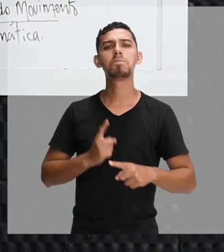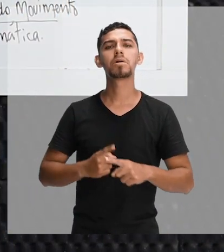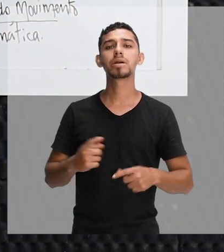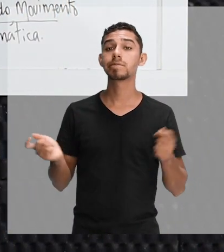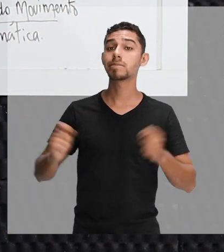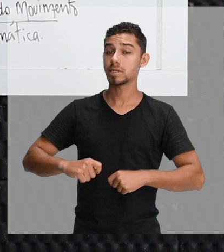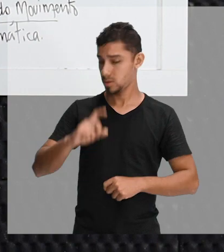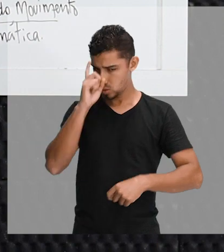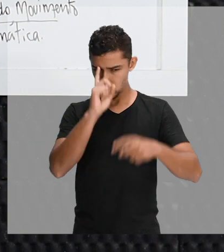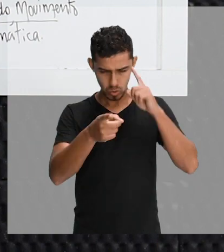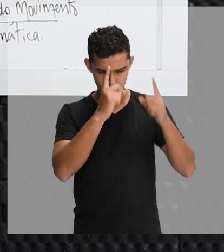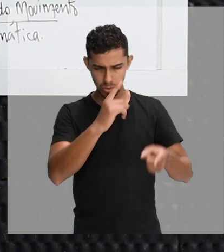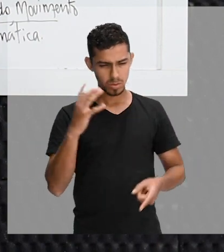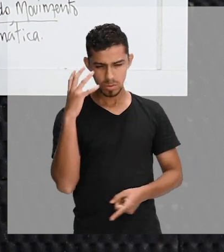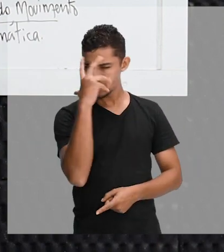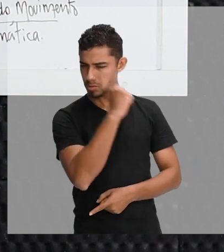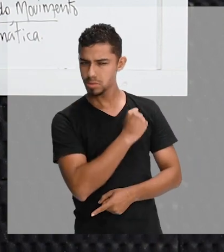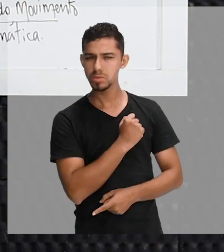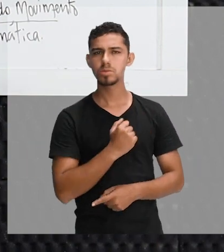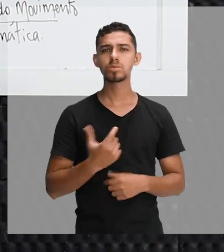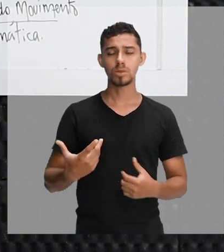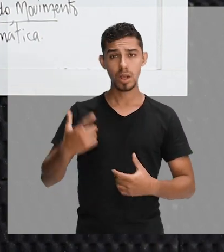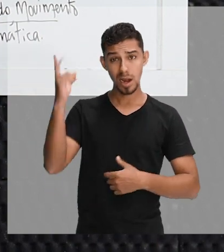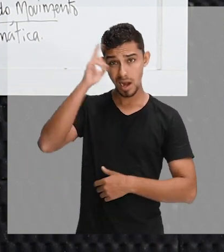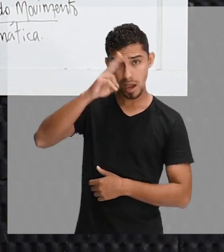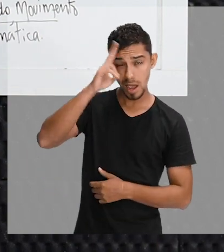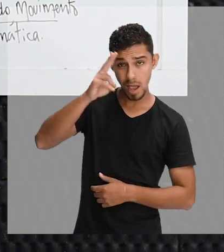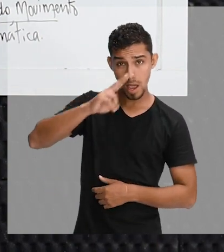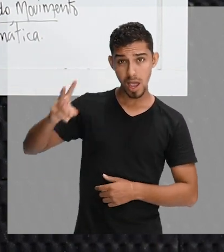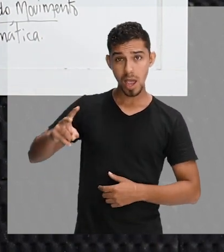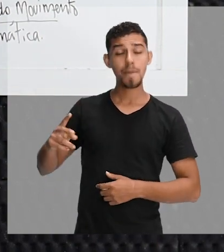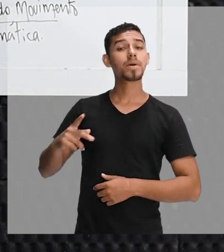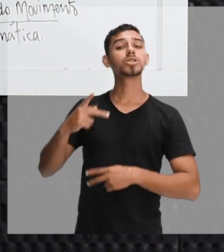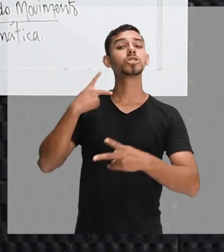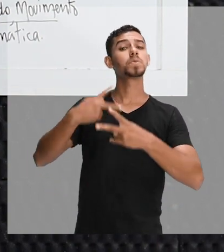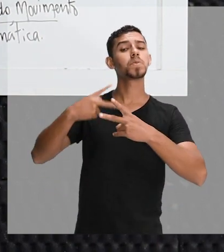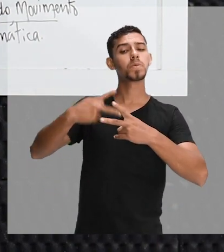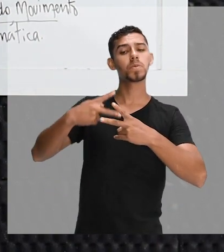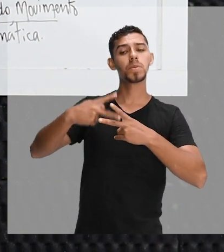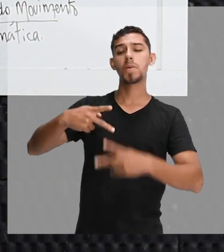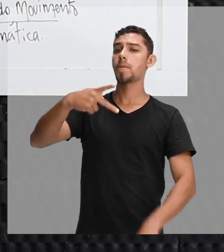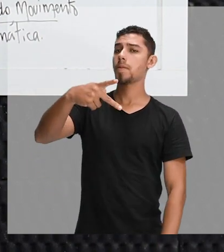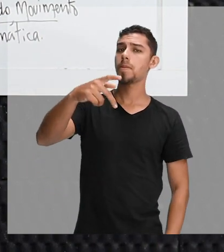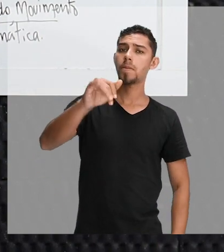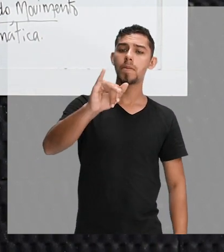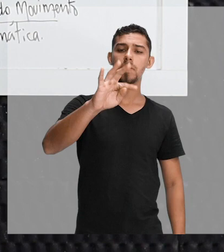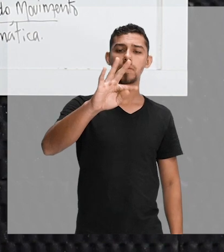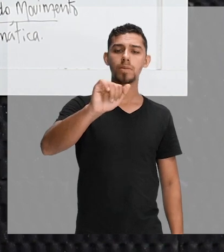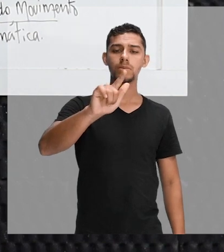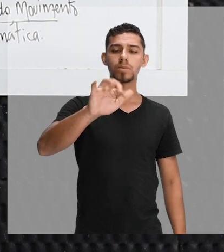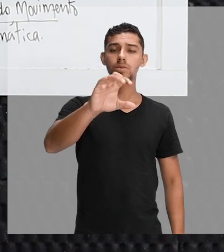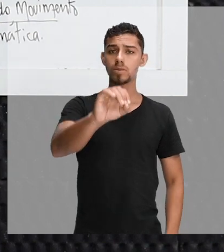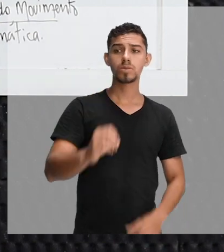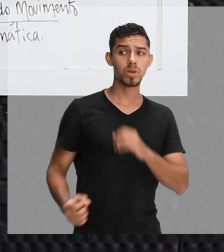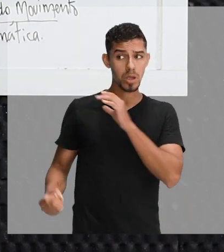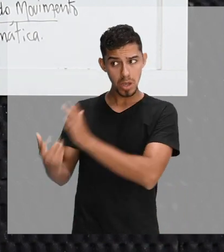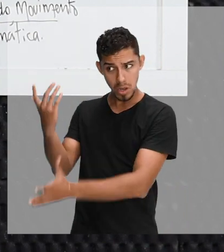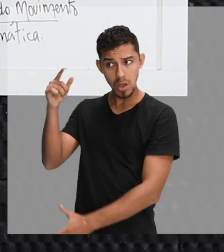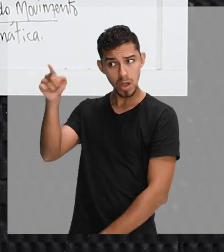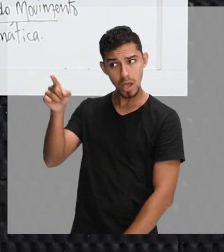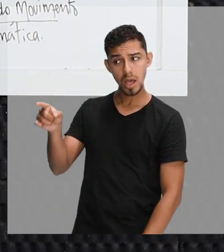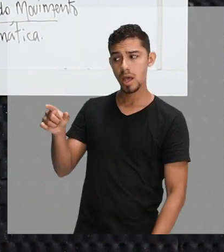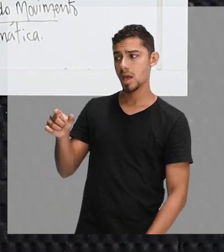estudar e dominar essa arte tão bonita. Lembra de Pitágoras? Grande matemático. Pitágoras criou a palavra filosofia. Lembra de Tales, quem é o